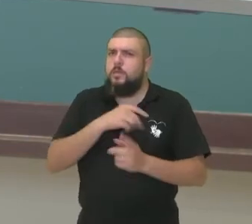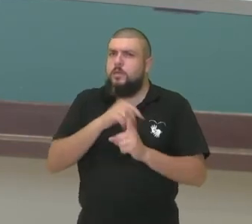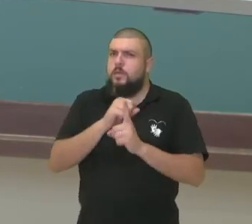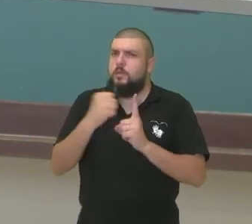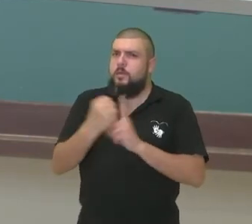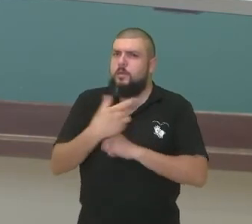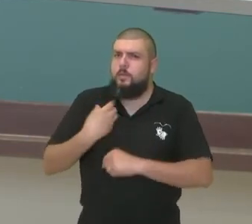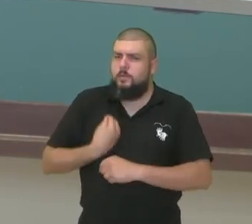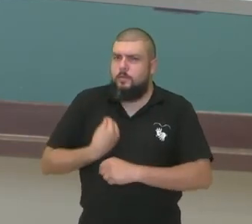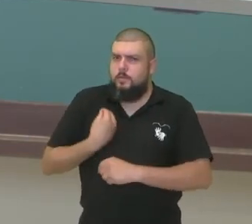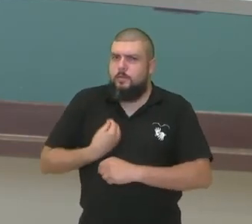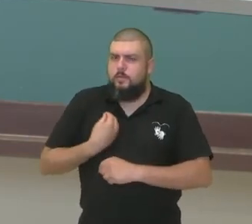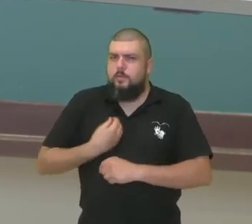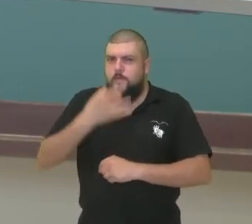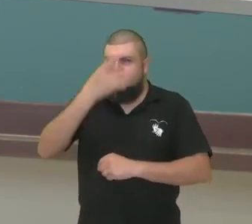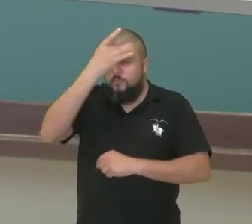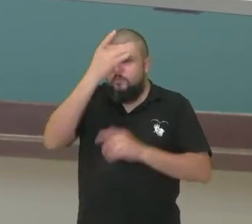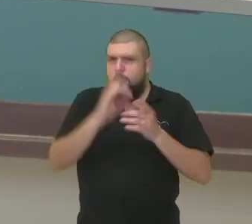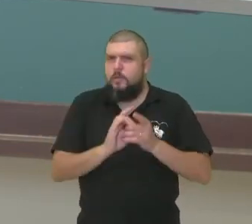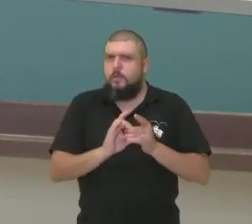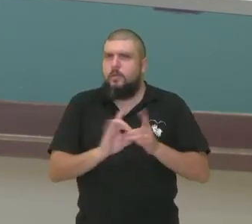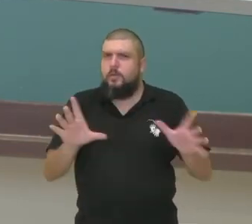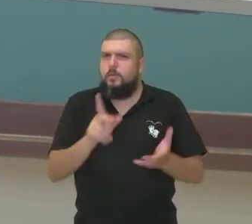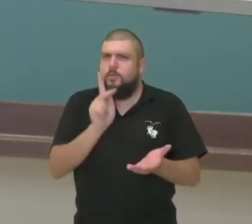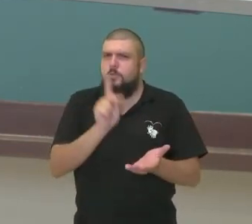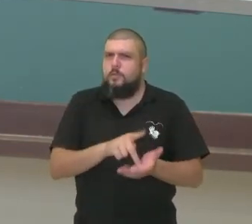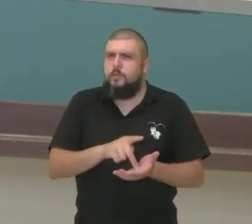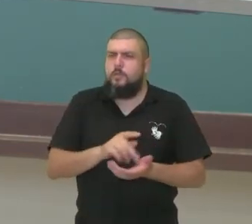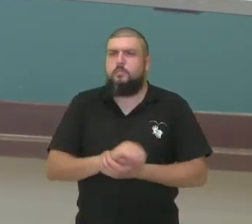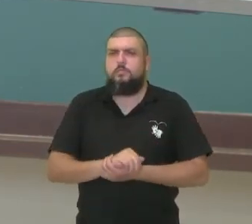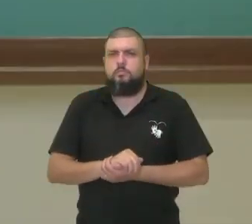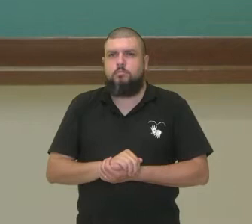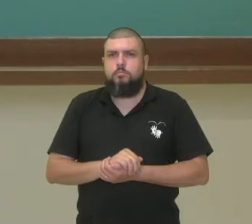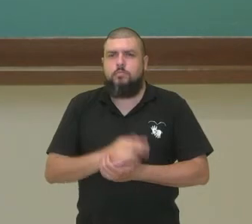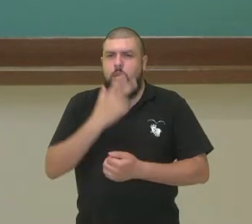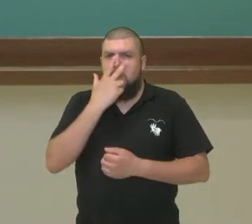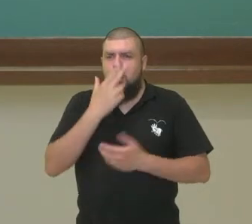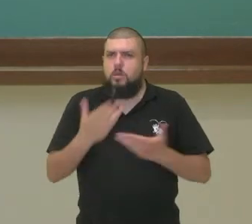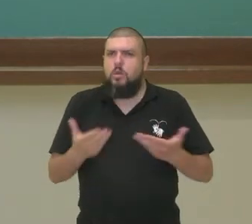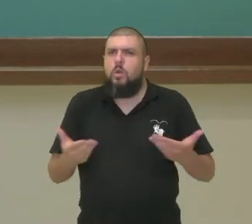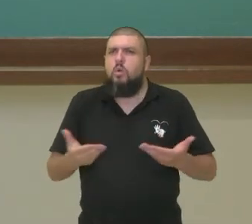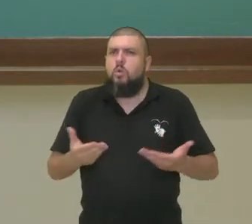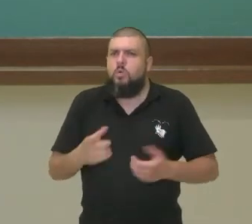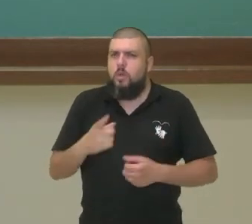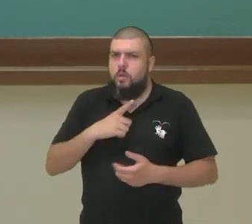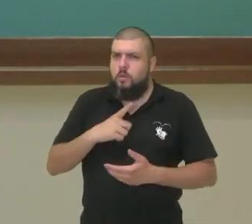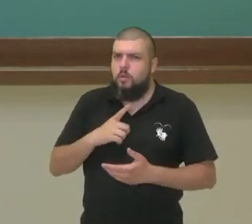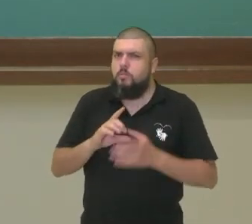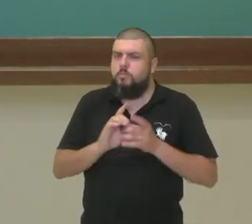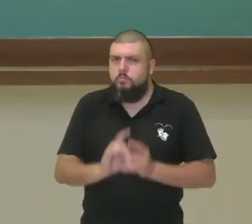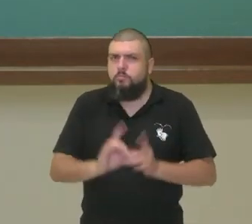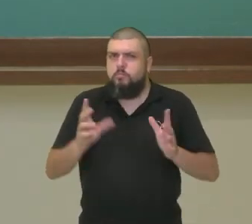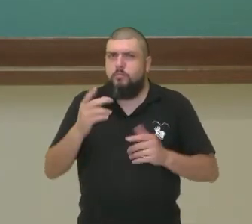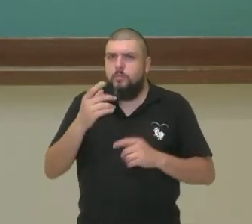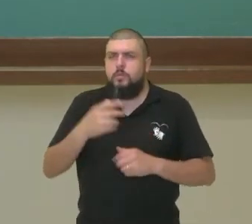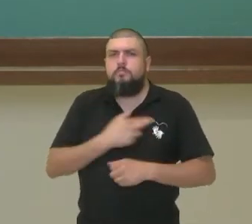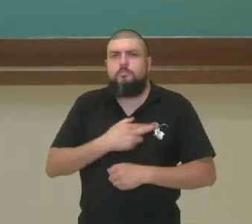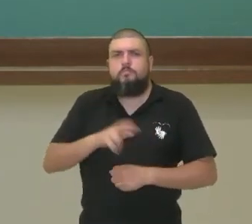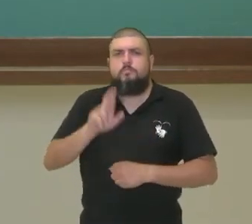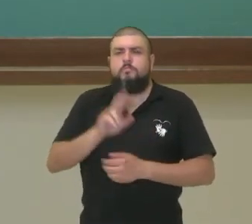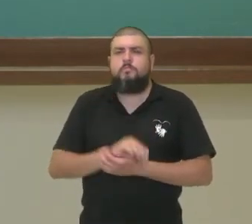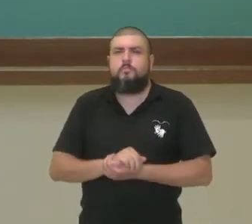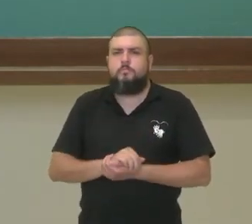vivemos? Até que ponto? Será que o Estado que nós vivemos atualmente garante a liberdade religiosa? Também diz